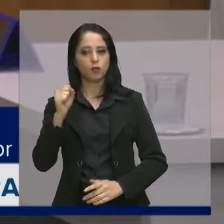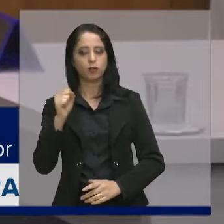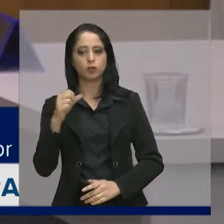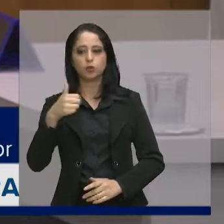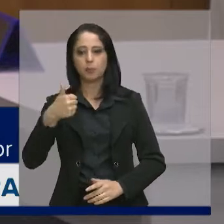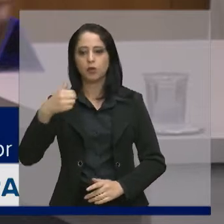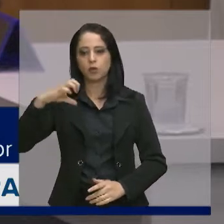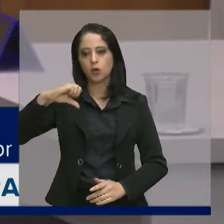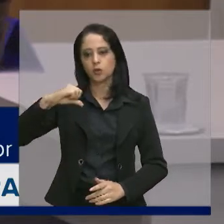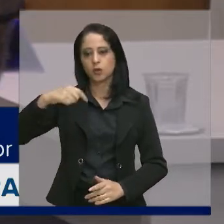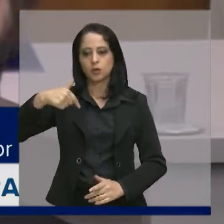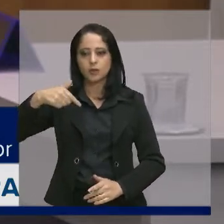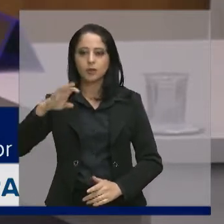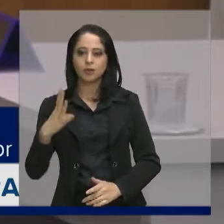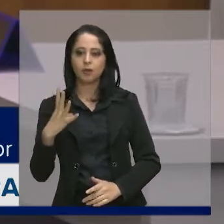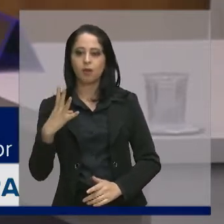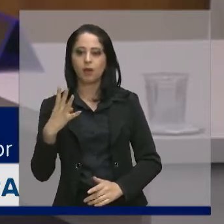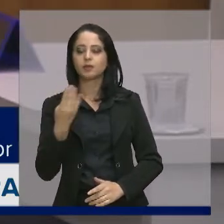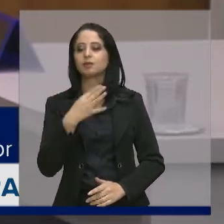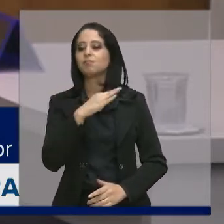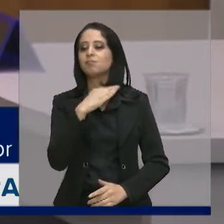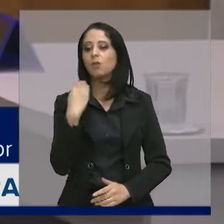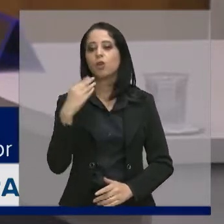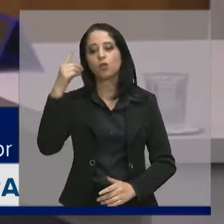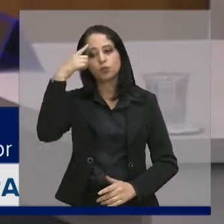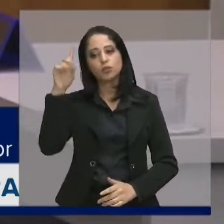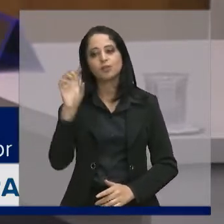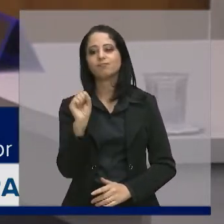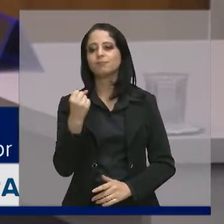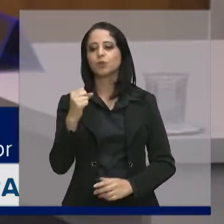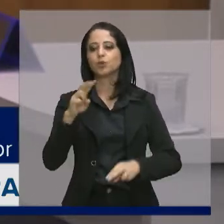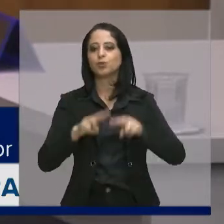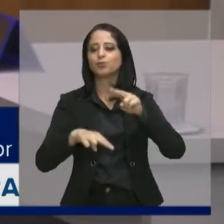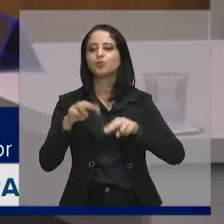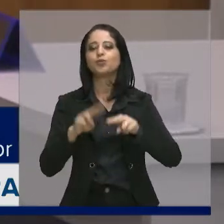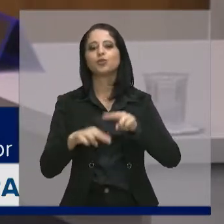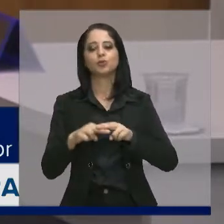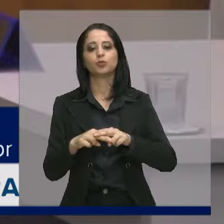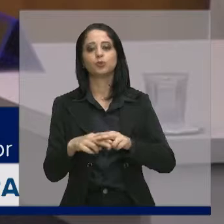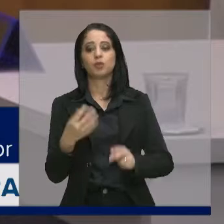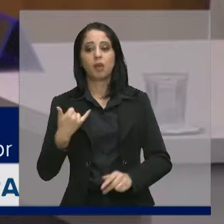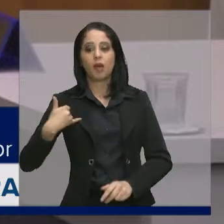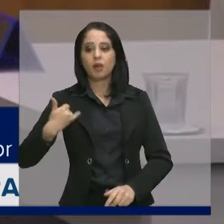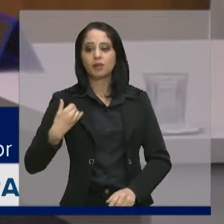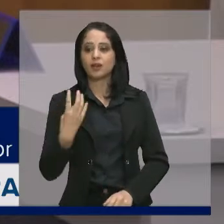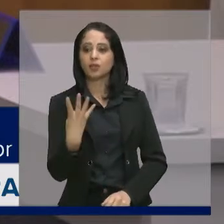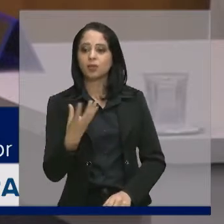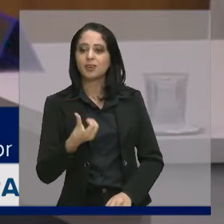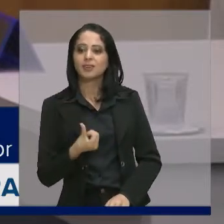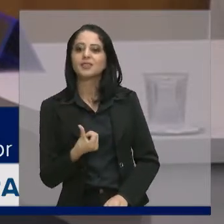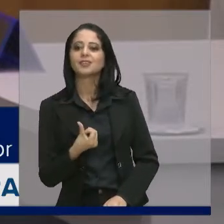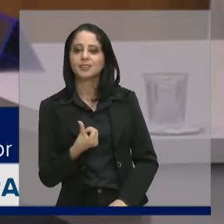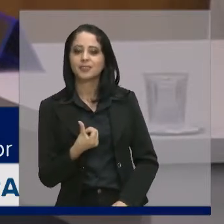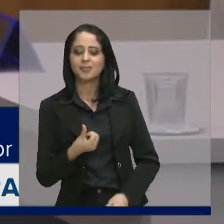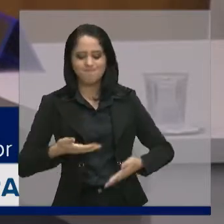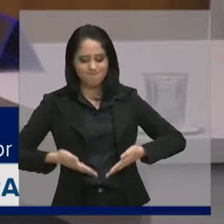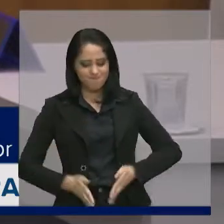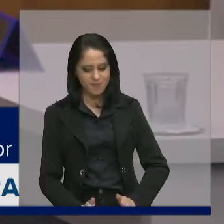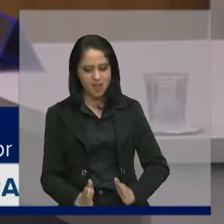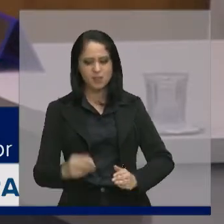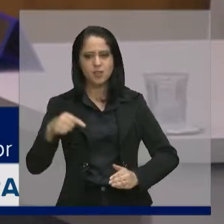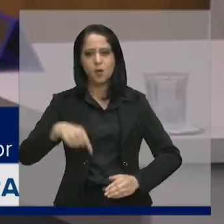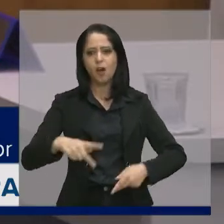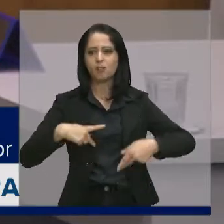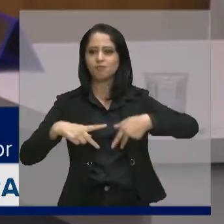29/8/1974, faleceu agora dia 8/6. Tinha 46 anos, nascido aqui em São José dos